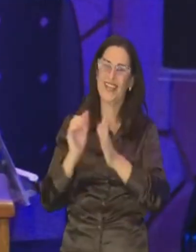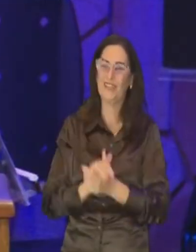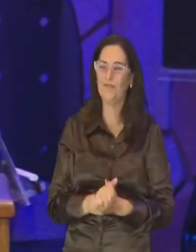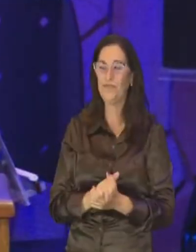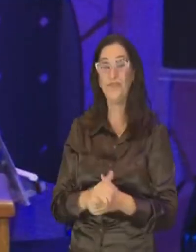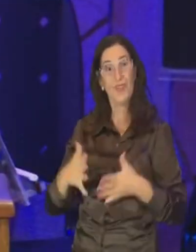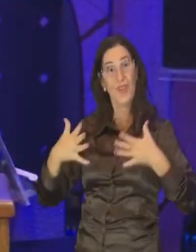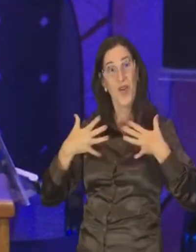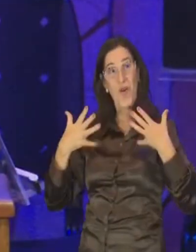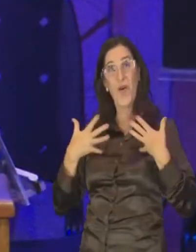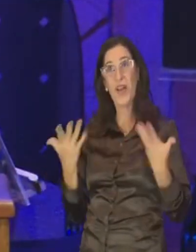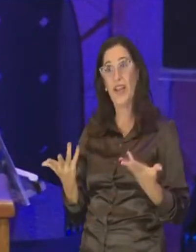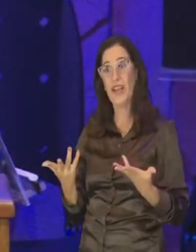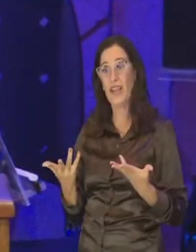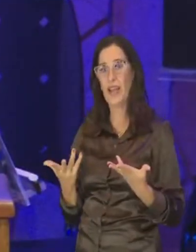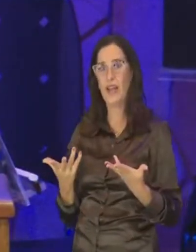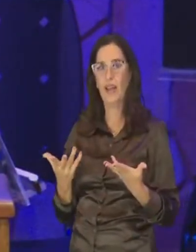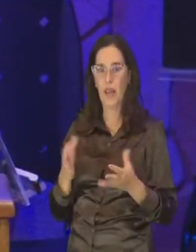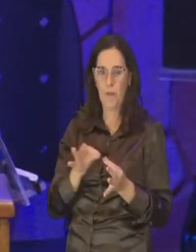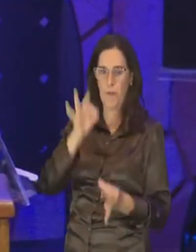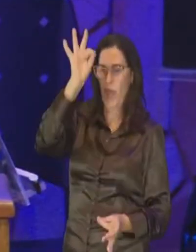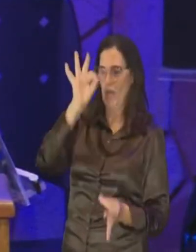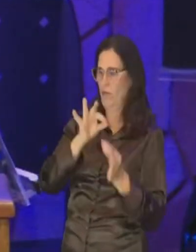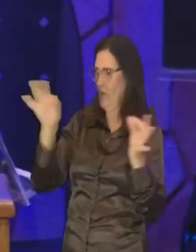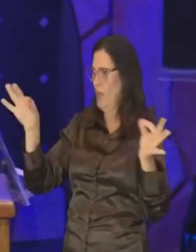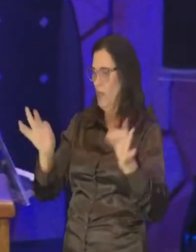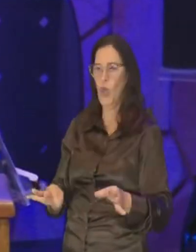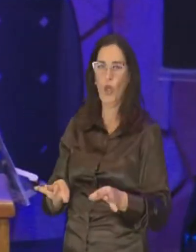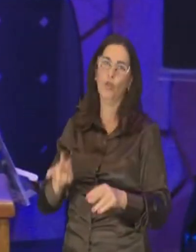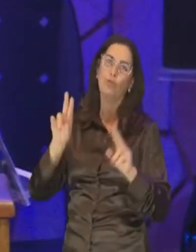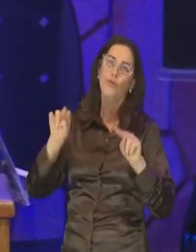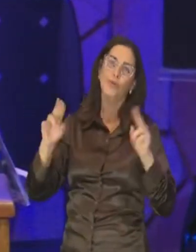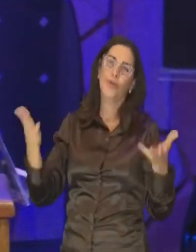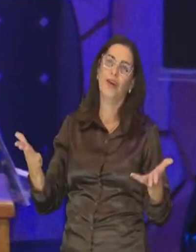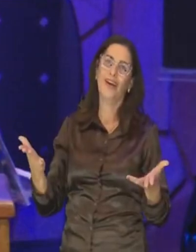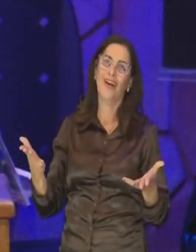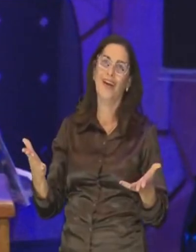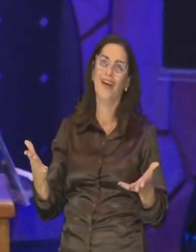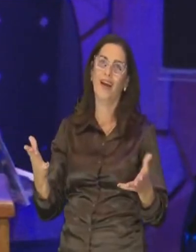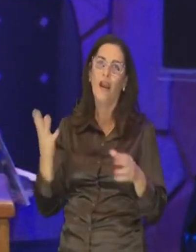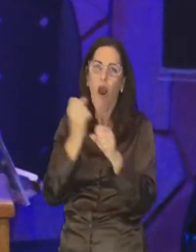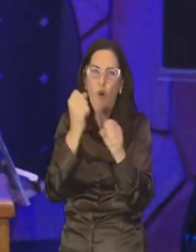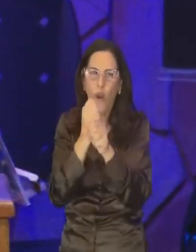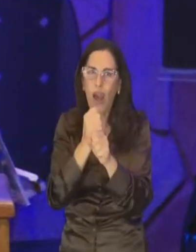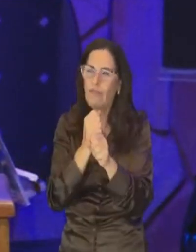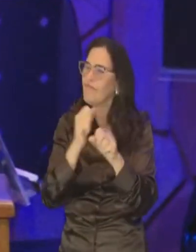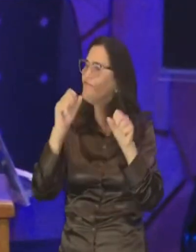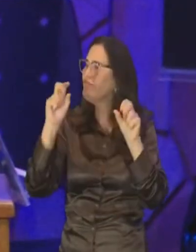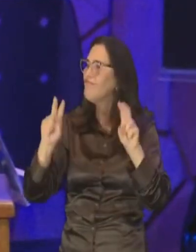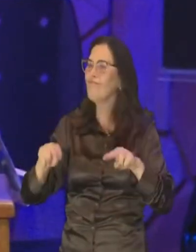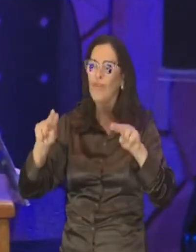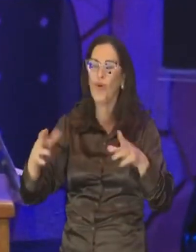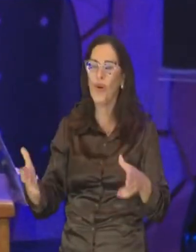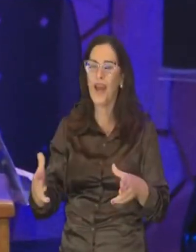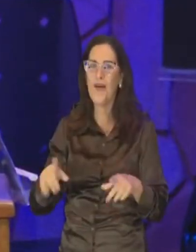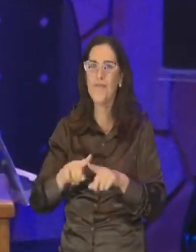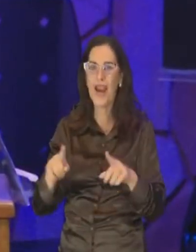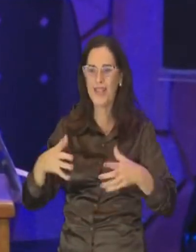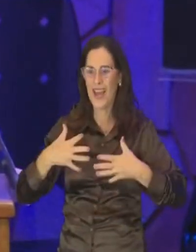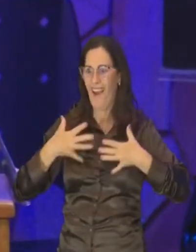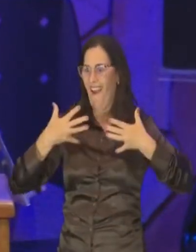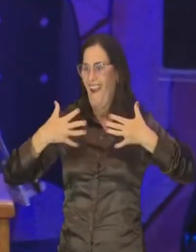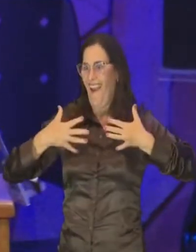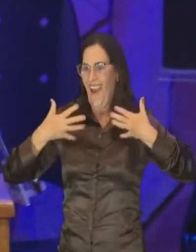Uma alegria que não se pode medir, não se pode calcular. Mas quando se tem essa alegria, há então um mover